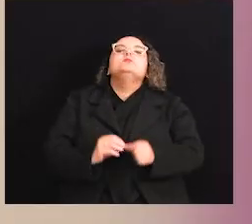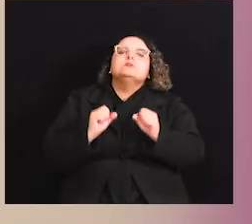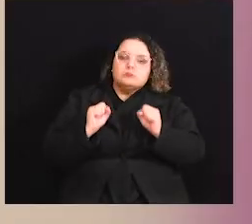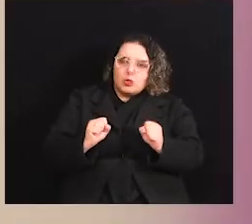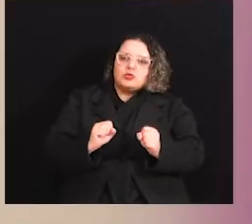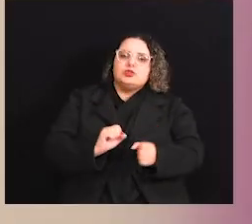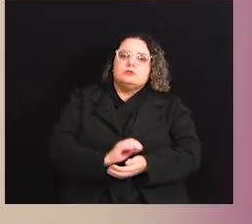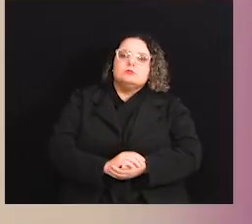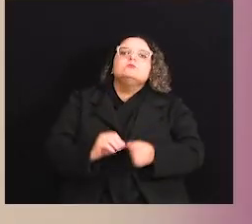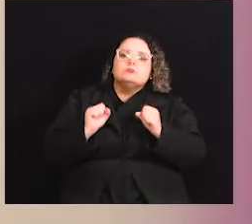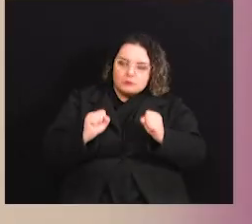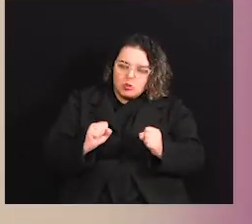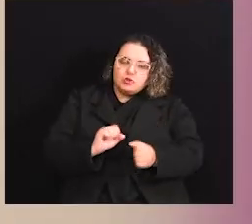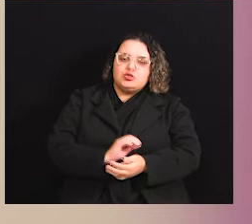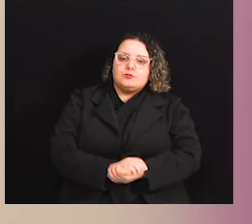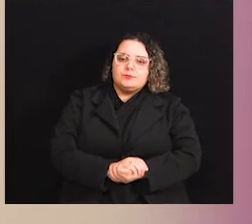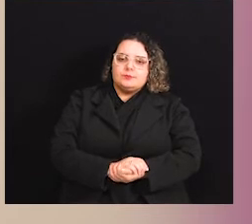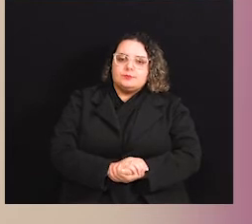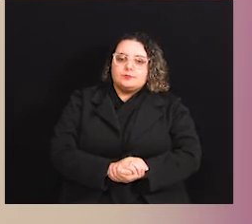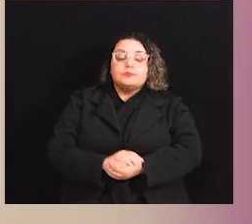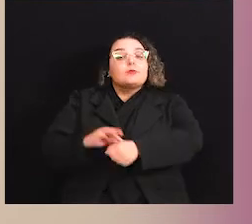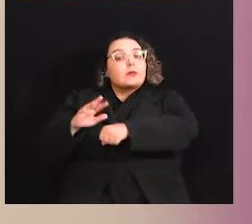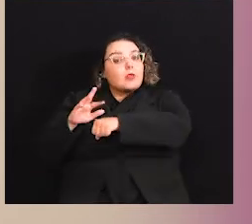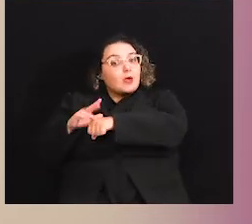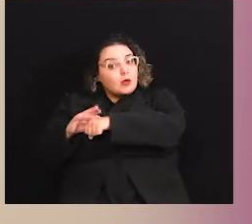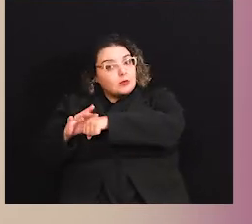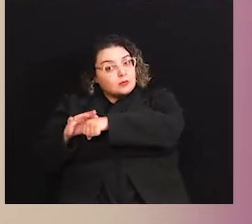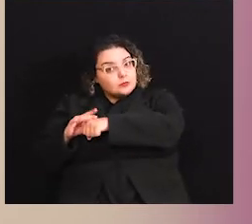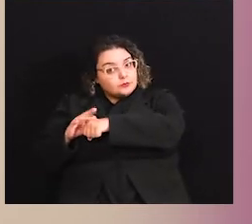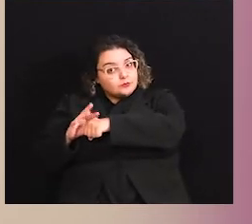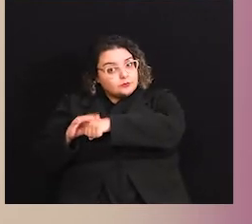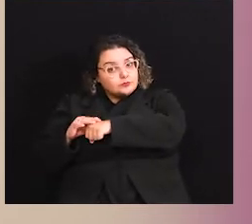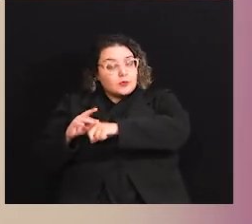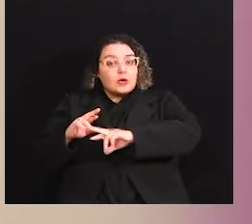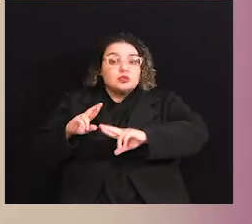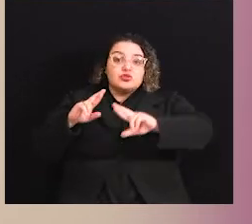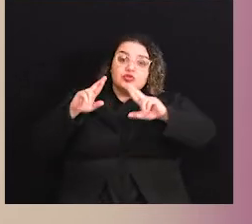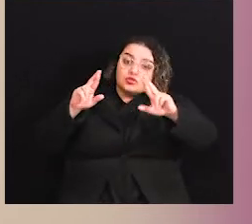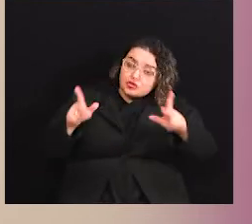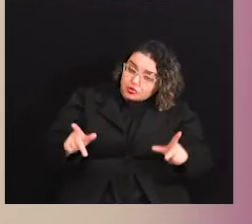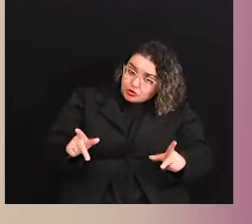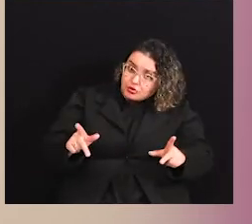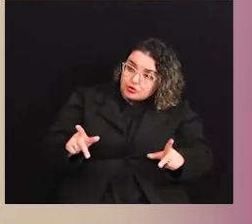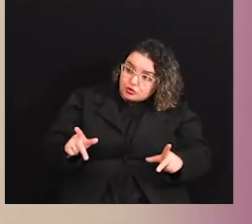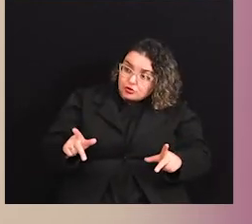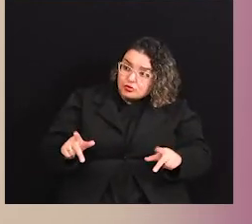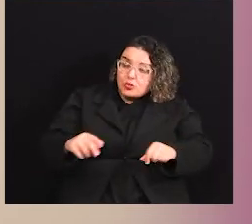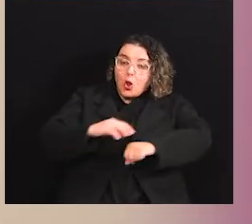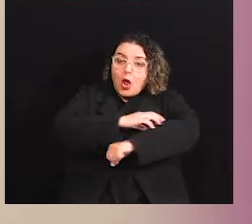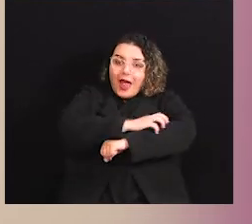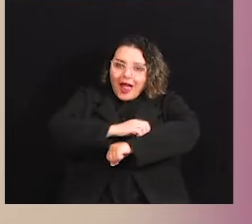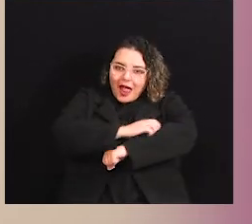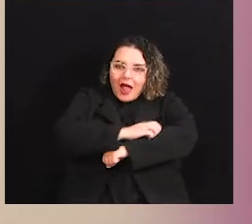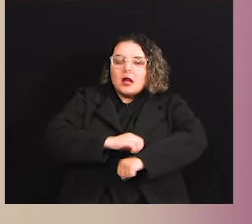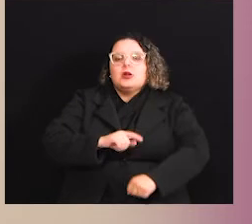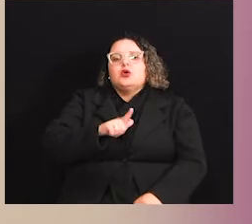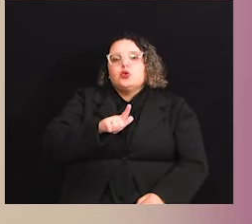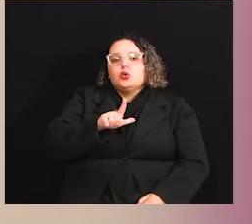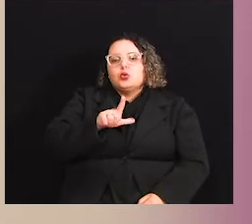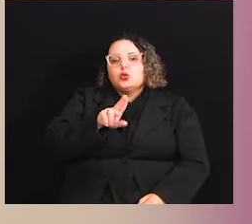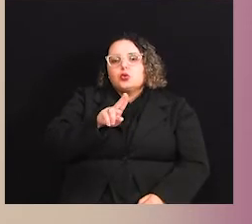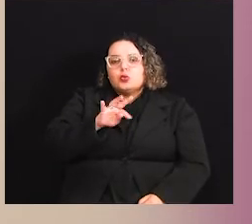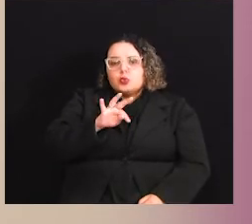Pode, pode. A intolerância à lactose, diferentemente da alergia ao glúten, da